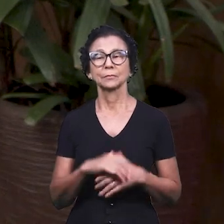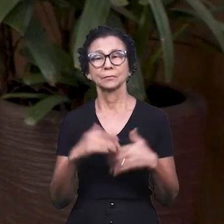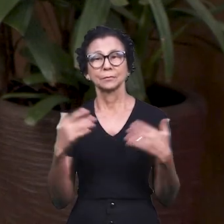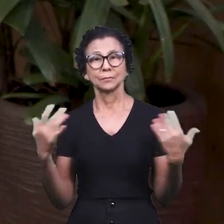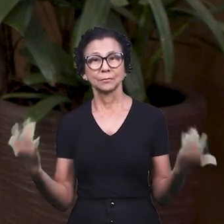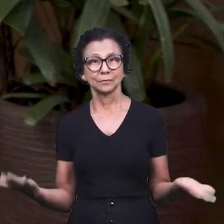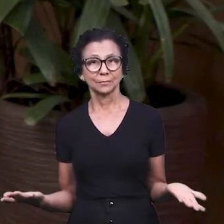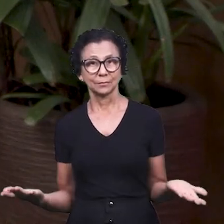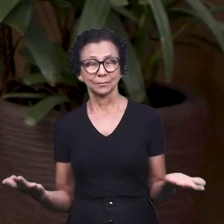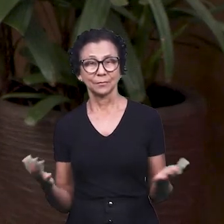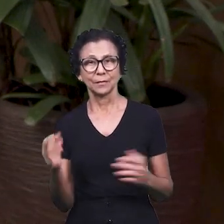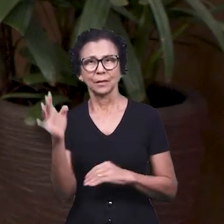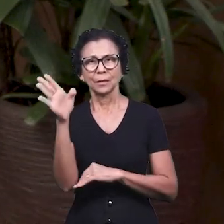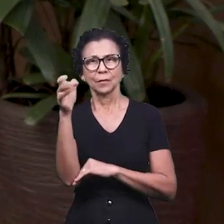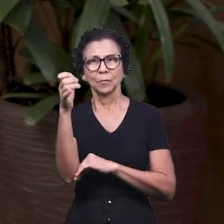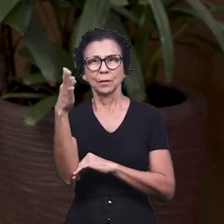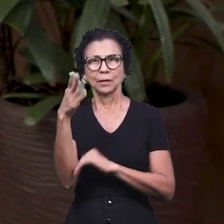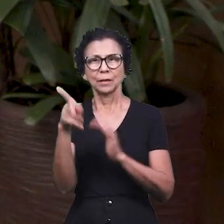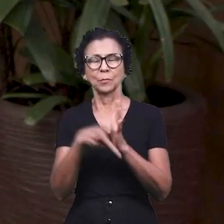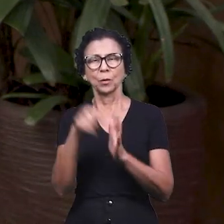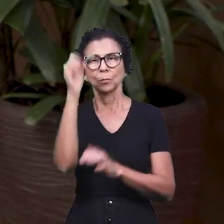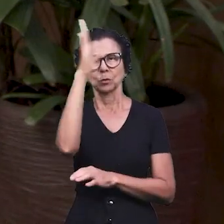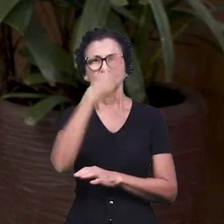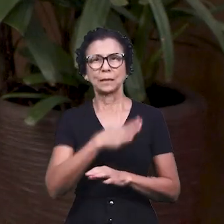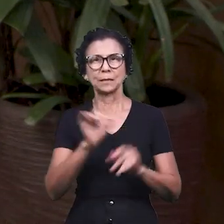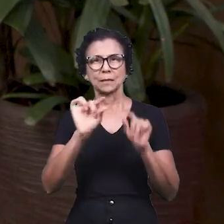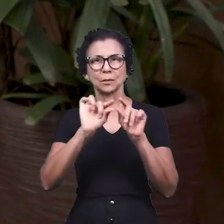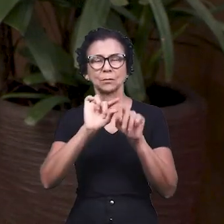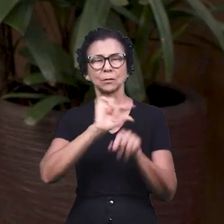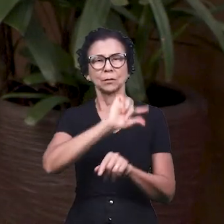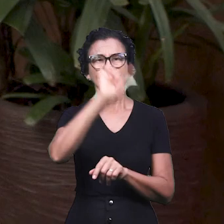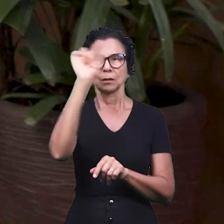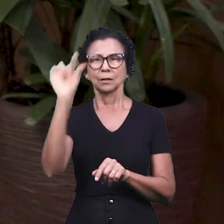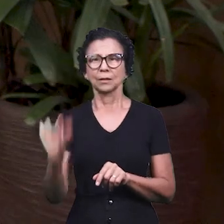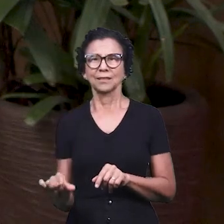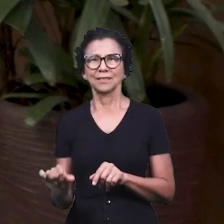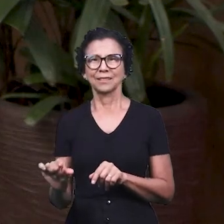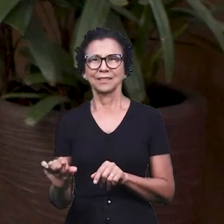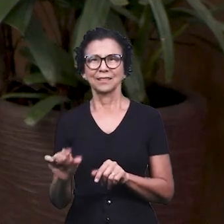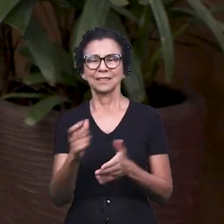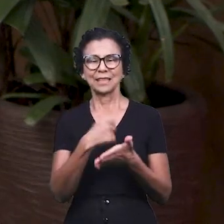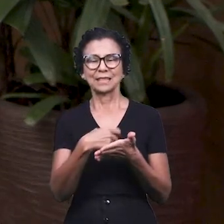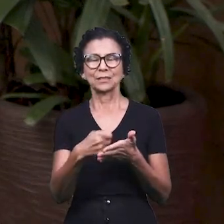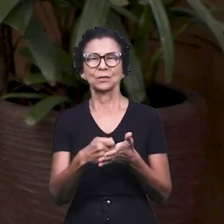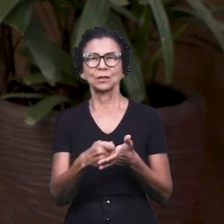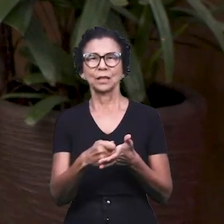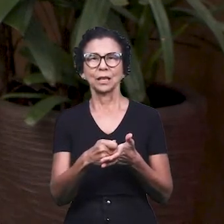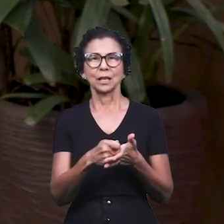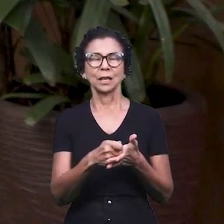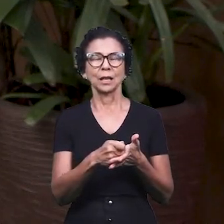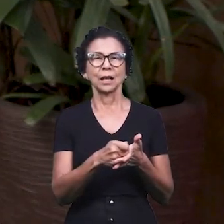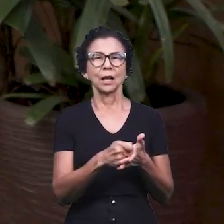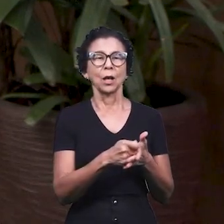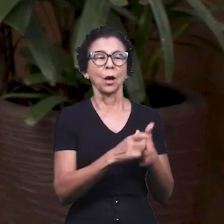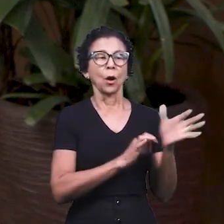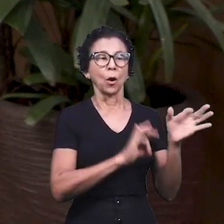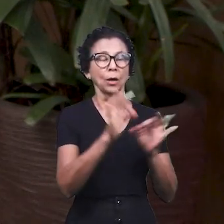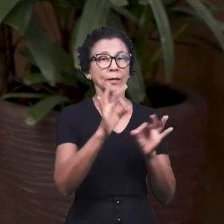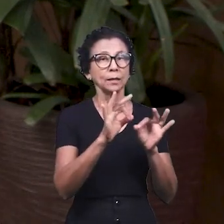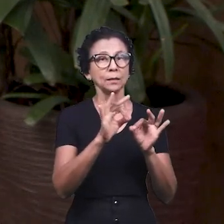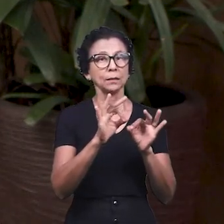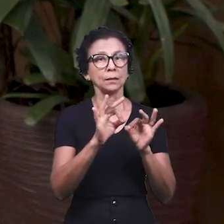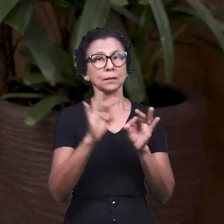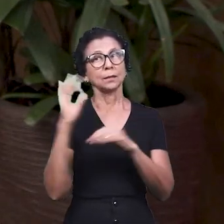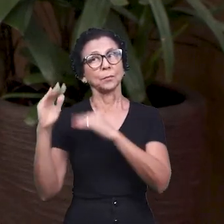ordem e progresso. E ele inverte e diz progresso, depois a ordem. Ou seja, ele primeiro cresce, depois vai